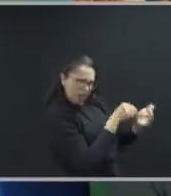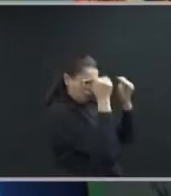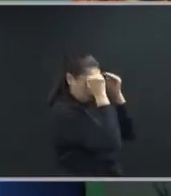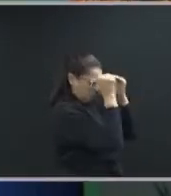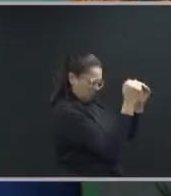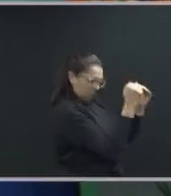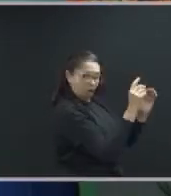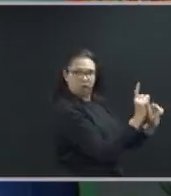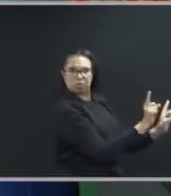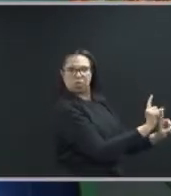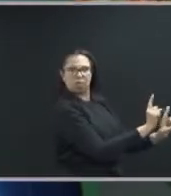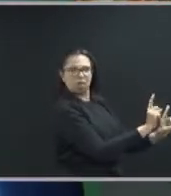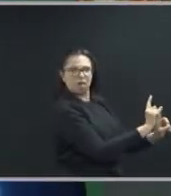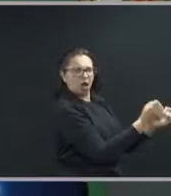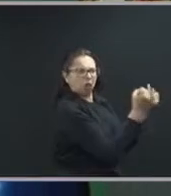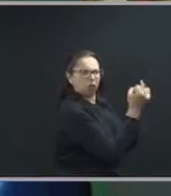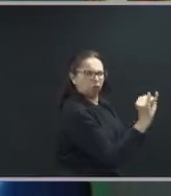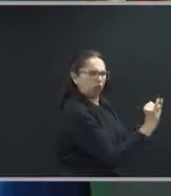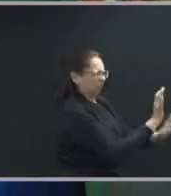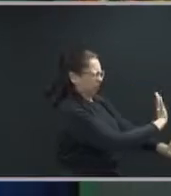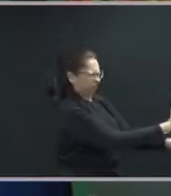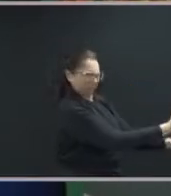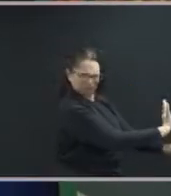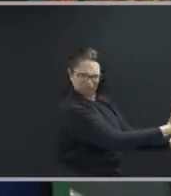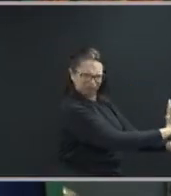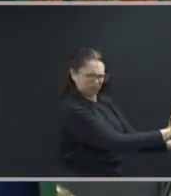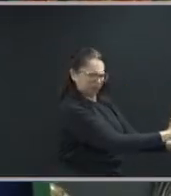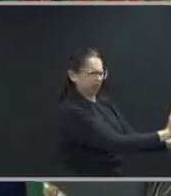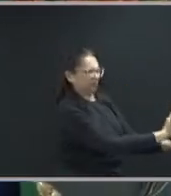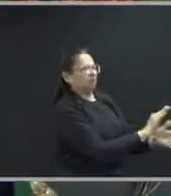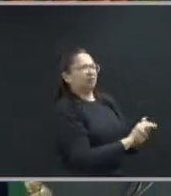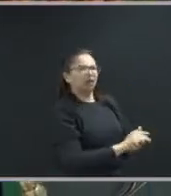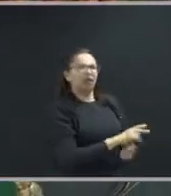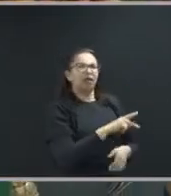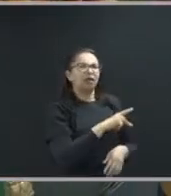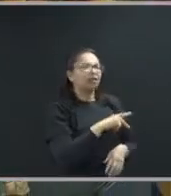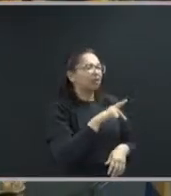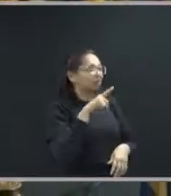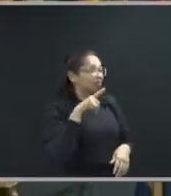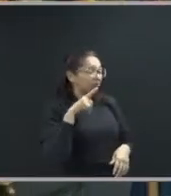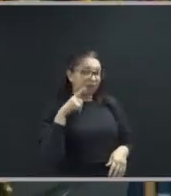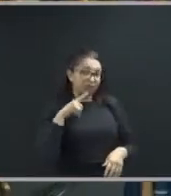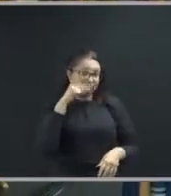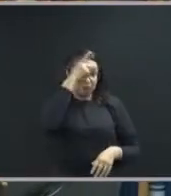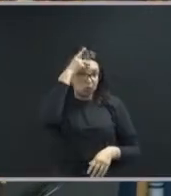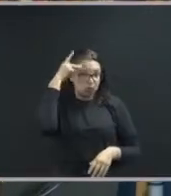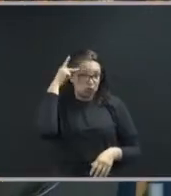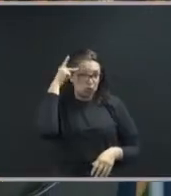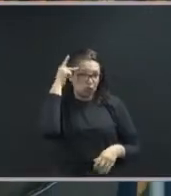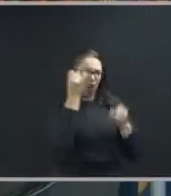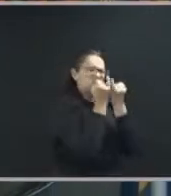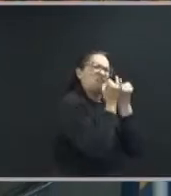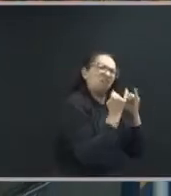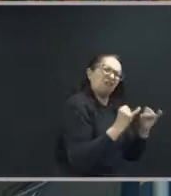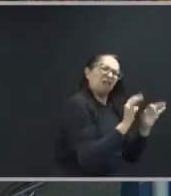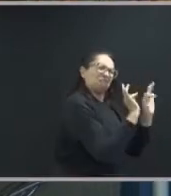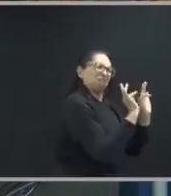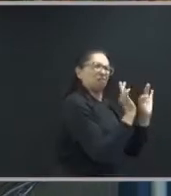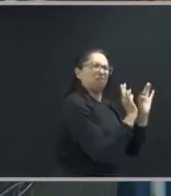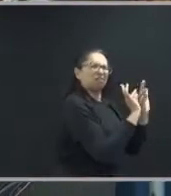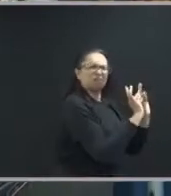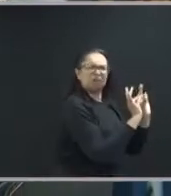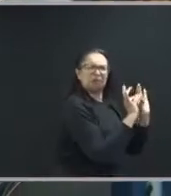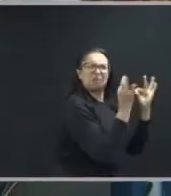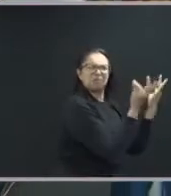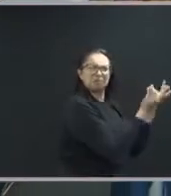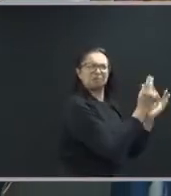dos irmãos, fala mal da esposa do pastor, dos filhos do pastor, fala mal de todo mundo. E quando ele não acha ninguém, ele vai na frente